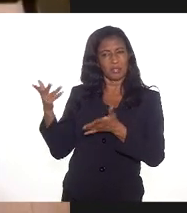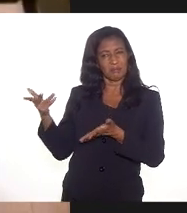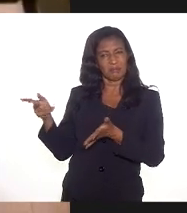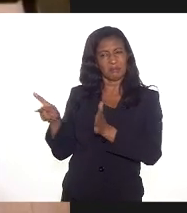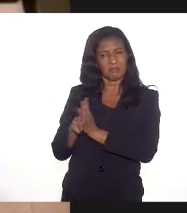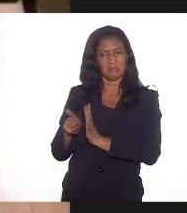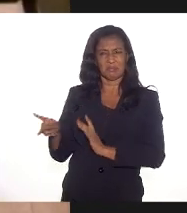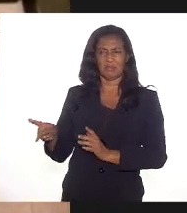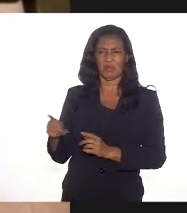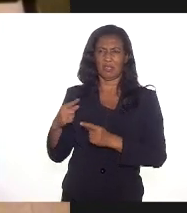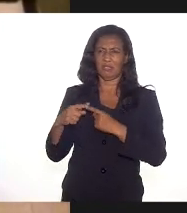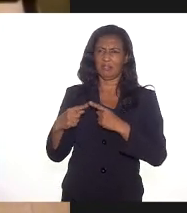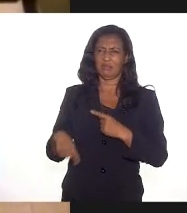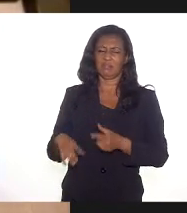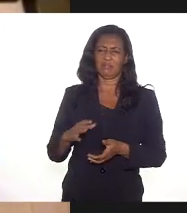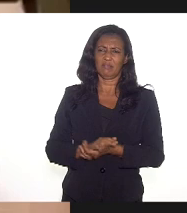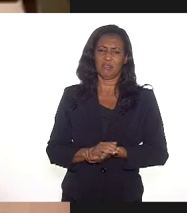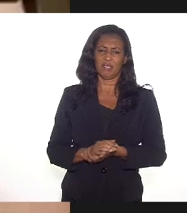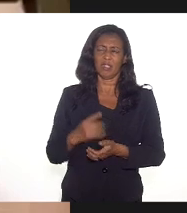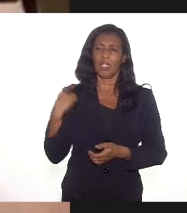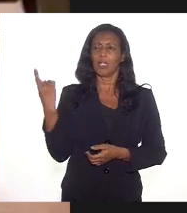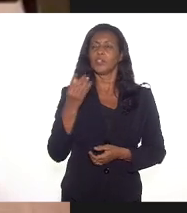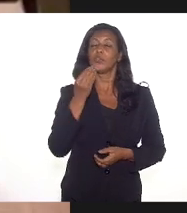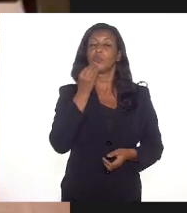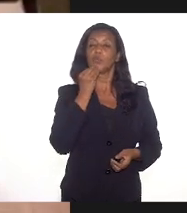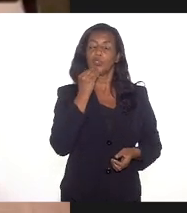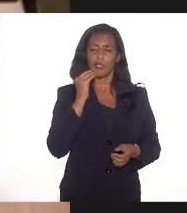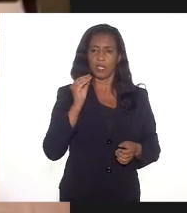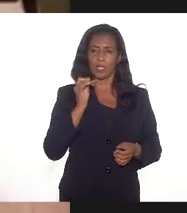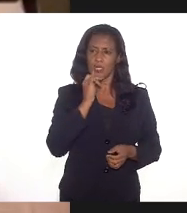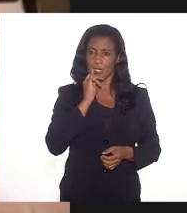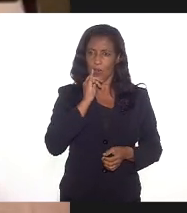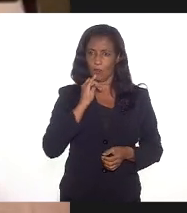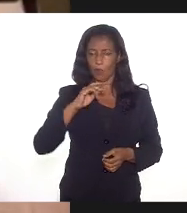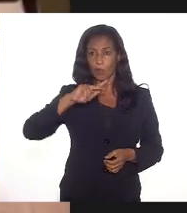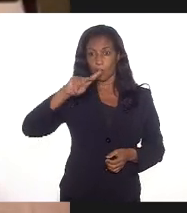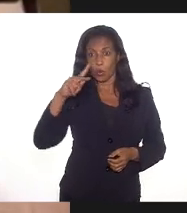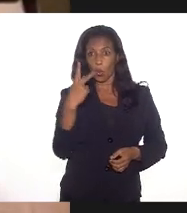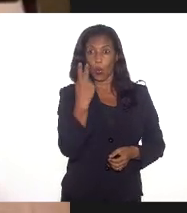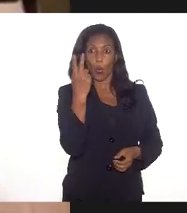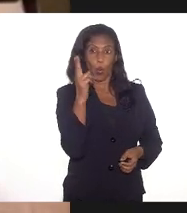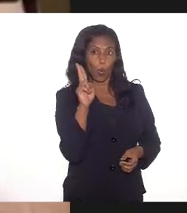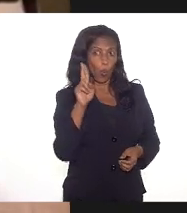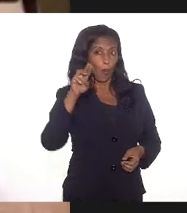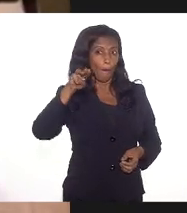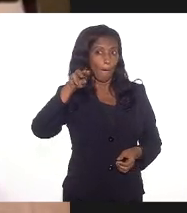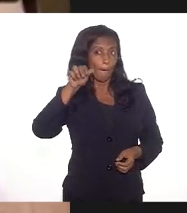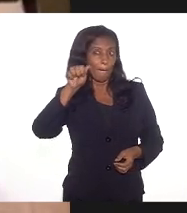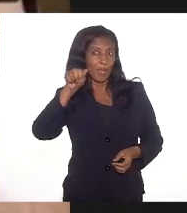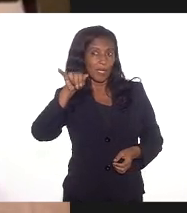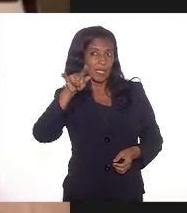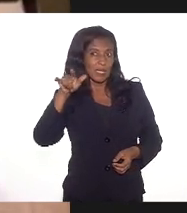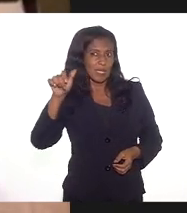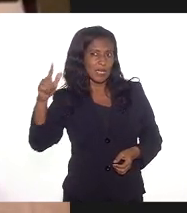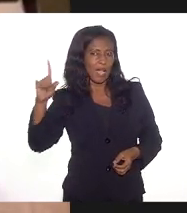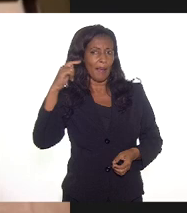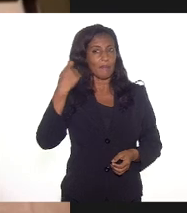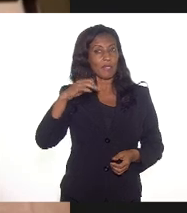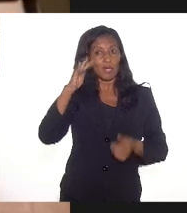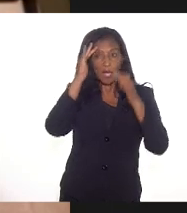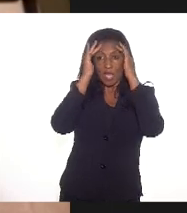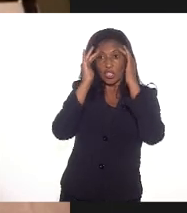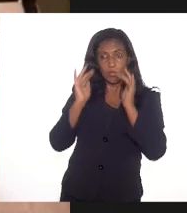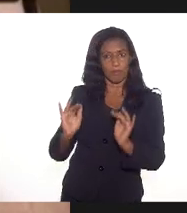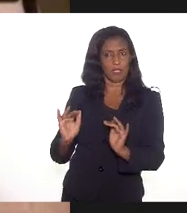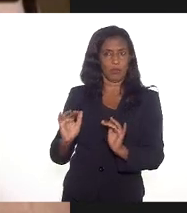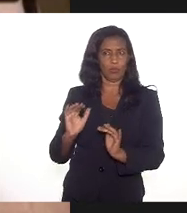muito incoerente. Por exemplo, a gente podia humanizar a Polícia Militar. A Polícia Militar precisa ter mais respeito, a Polícia Civil precisa ter